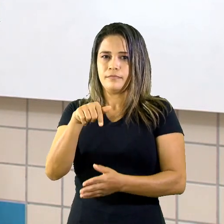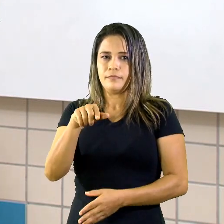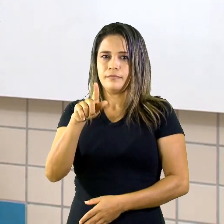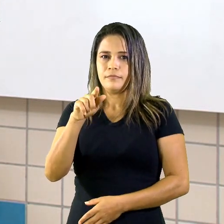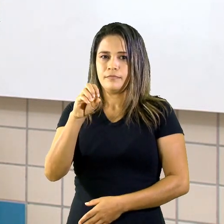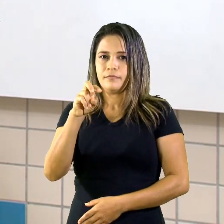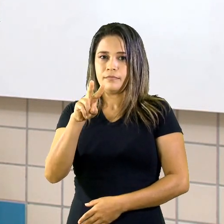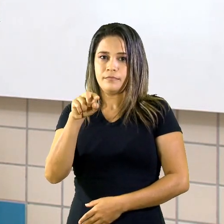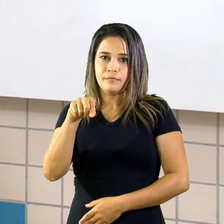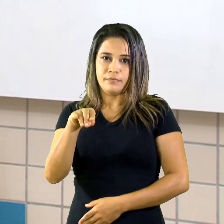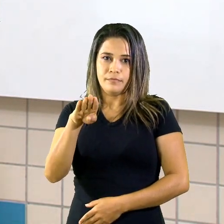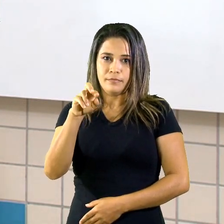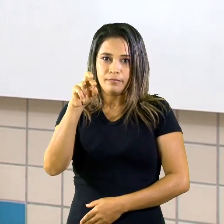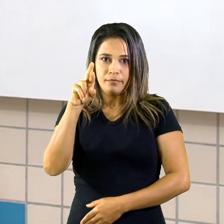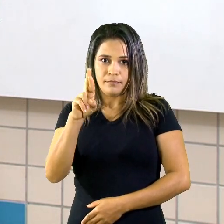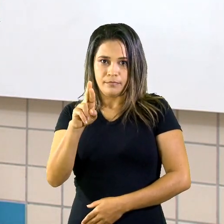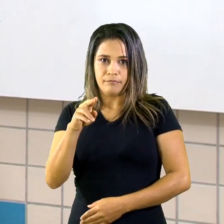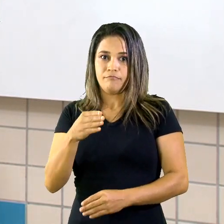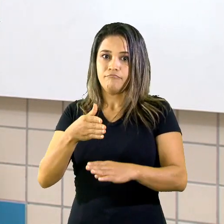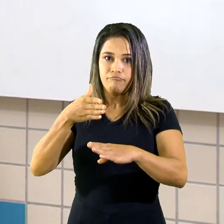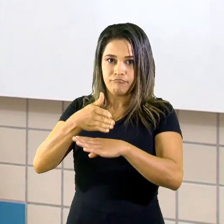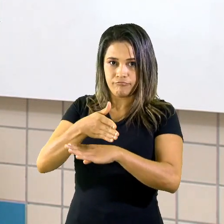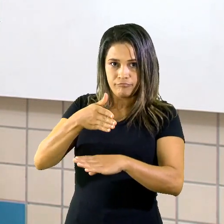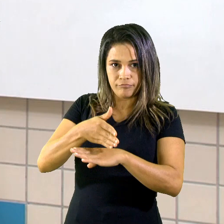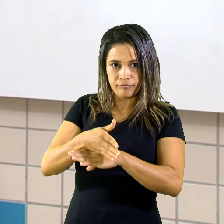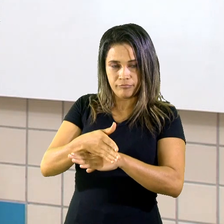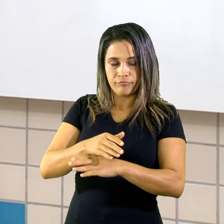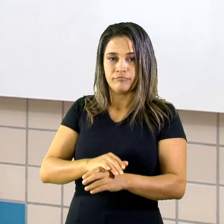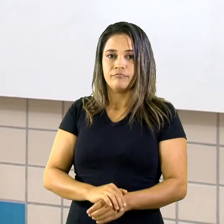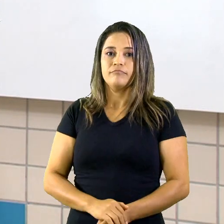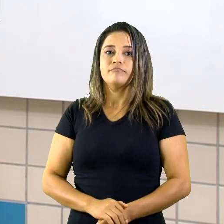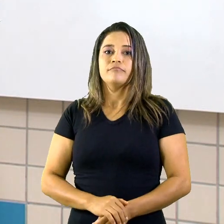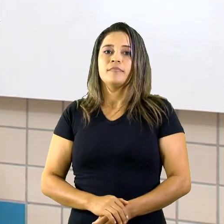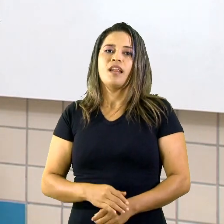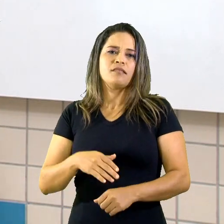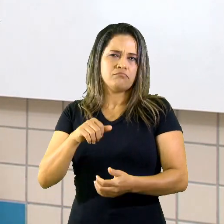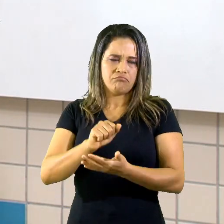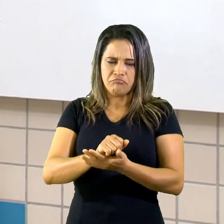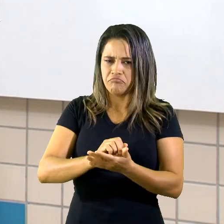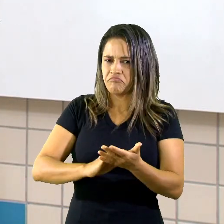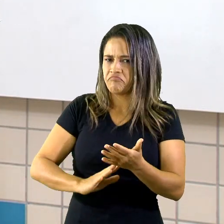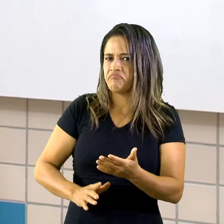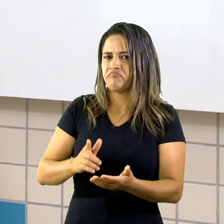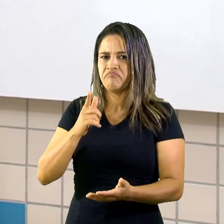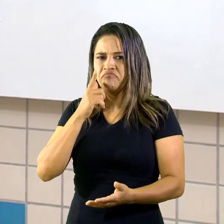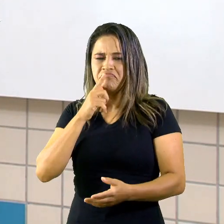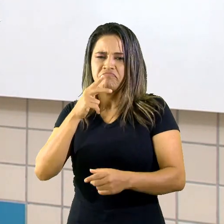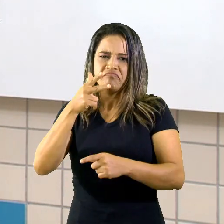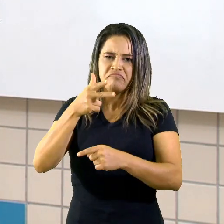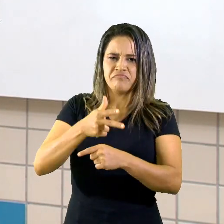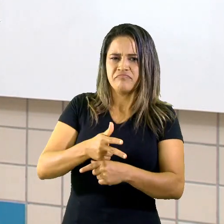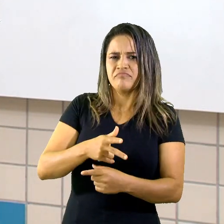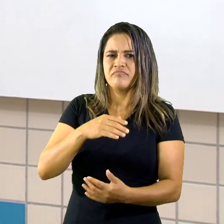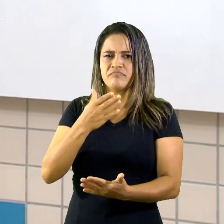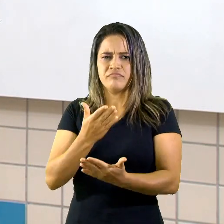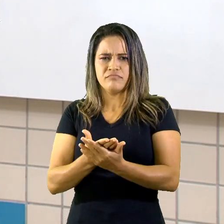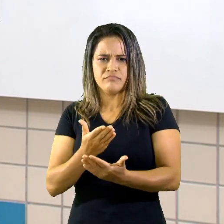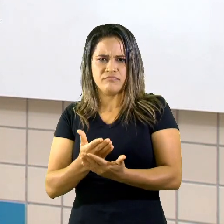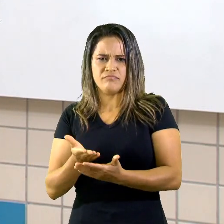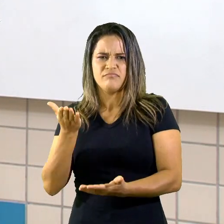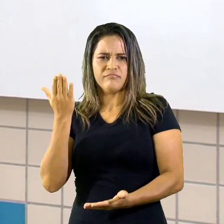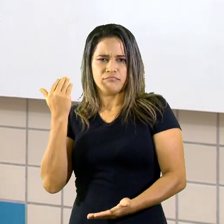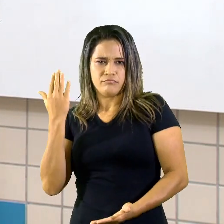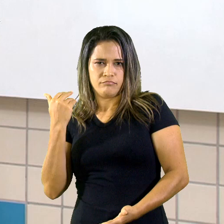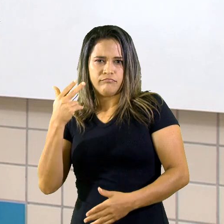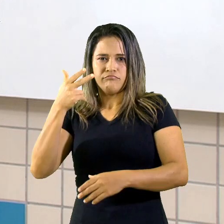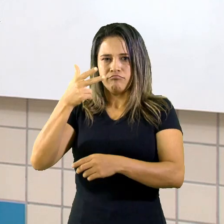educacão.palmas.to.gov.br. Você acessa lá esse canal e você tem acesso às atividades, aos vídeos, às aulas que já foram